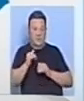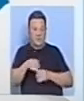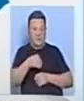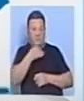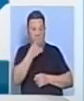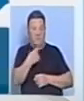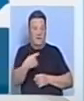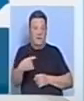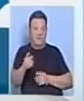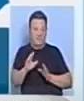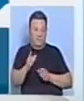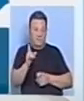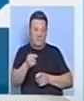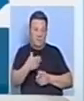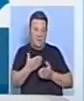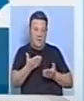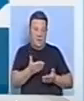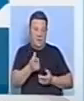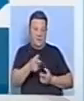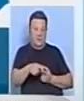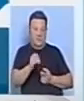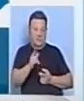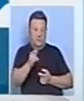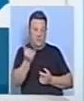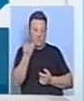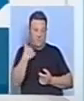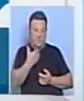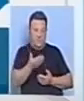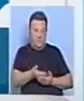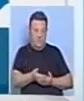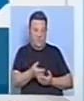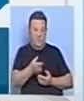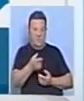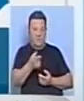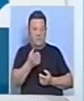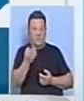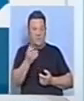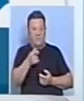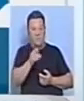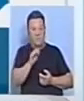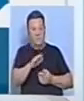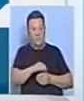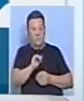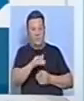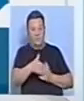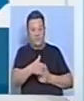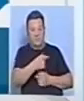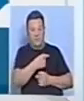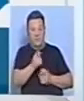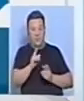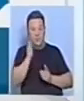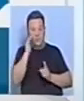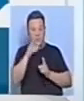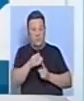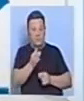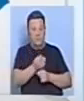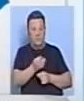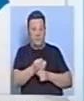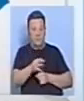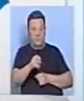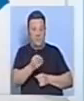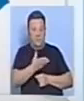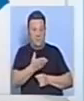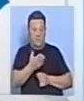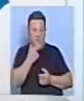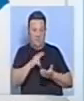negativa. Também temos hoje no Sul Informação, aliás vem do fim de semana, o resultado do Festival MED,